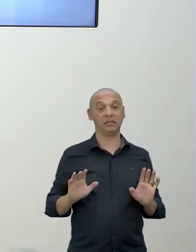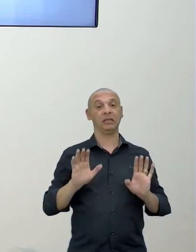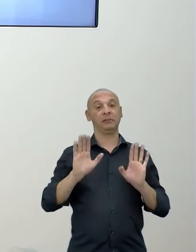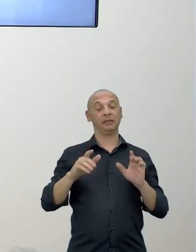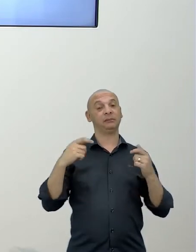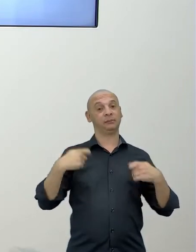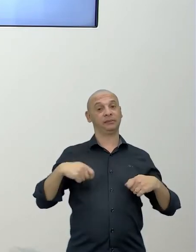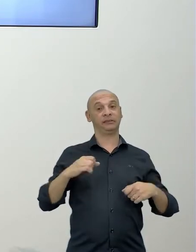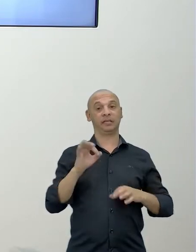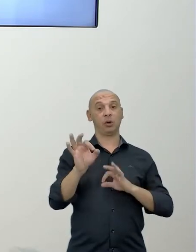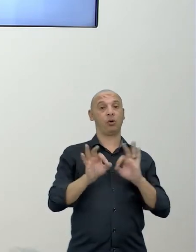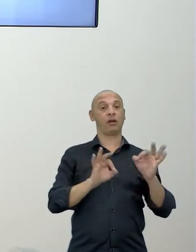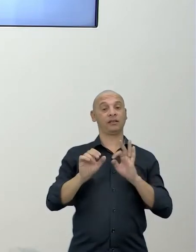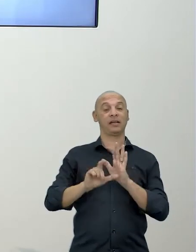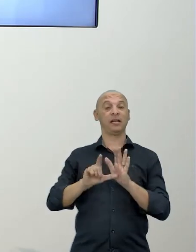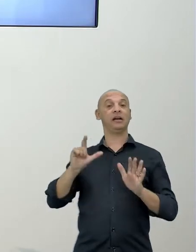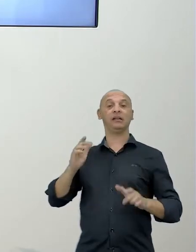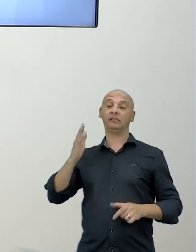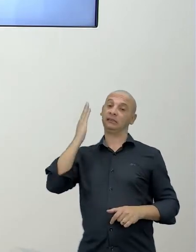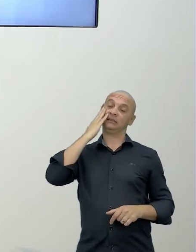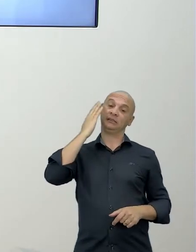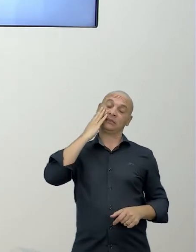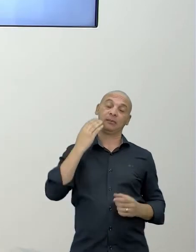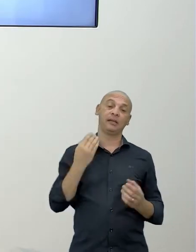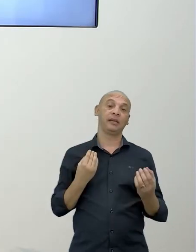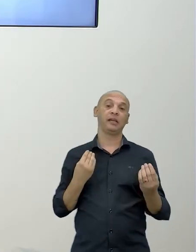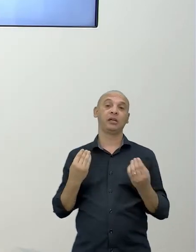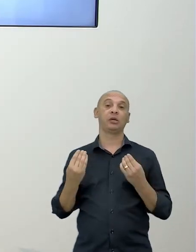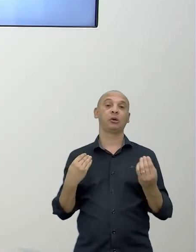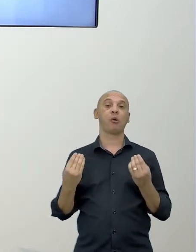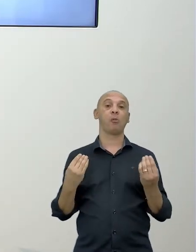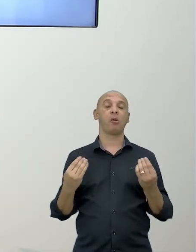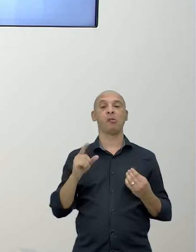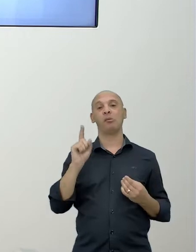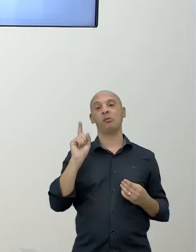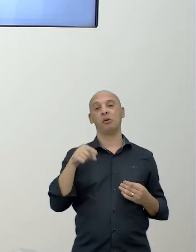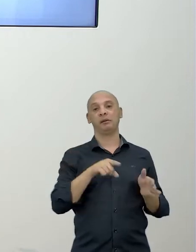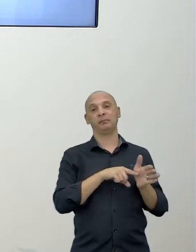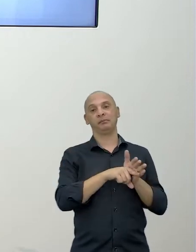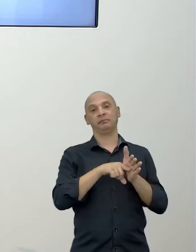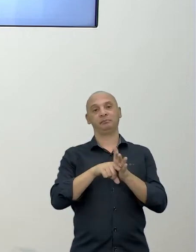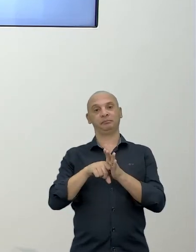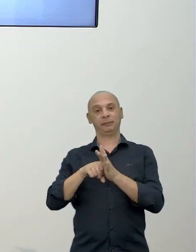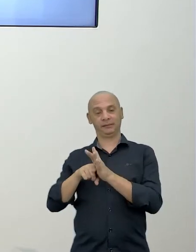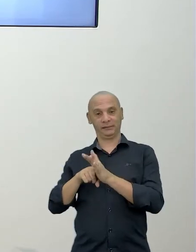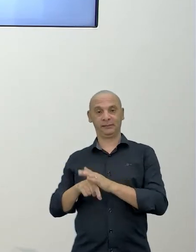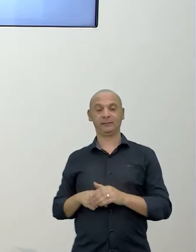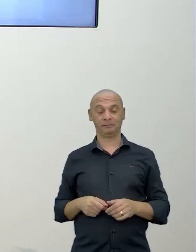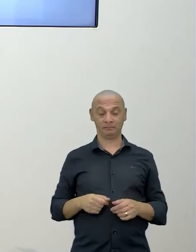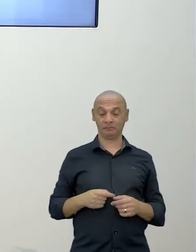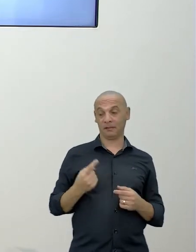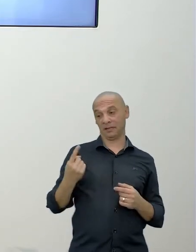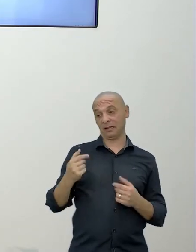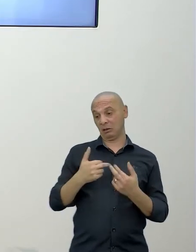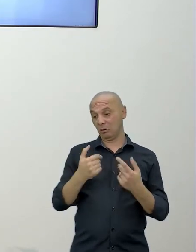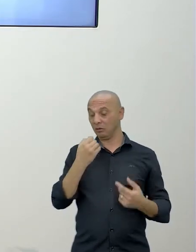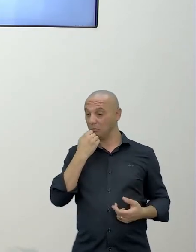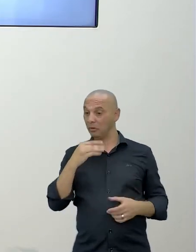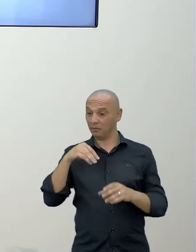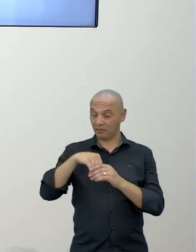caso, a ideia é que você justamente pense em coisas que façam sentido para você. Mas você precisa saber qual é o